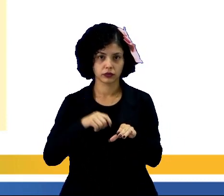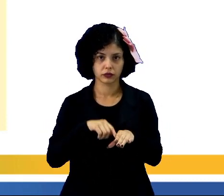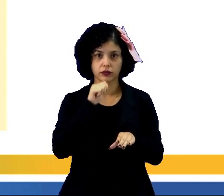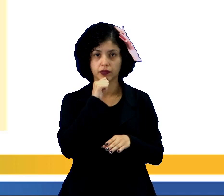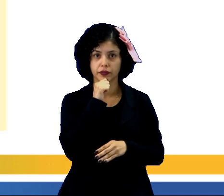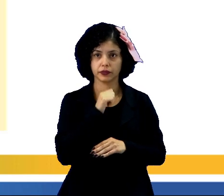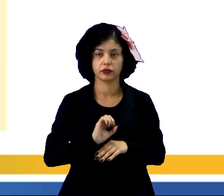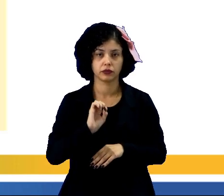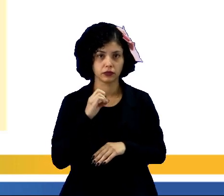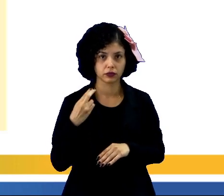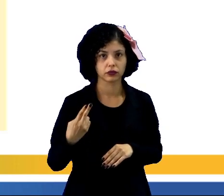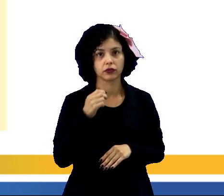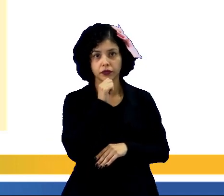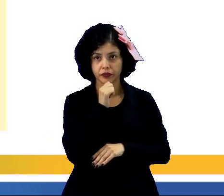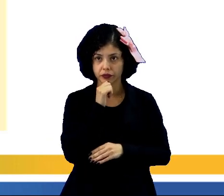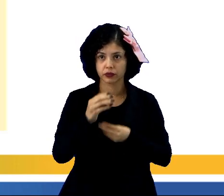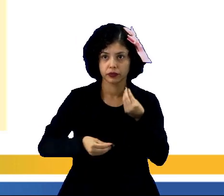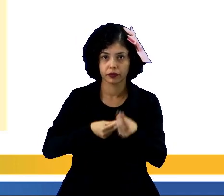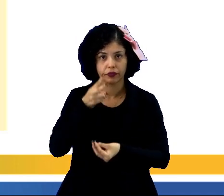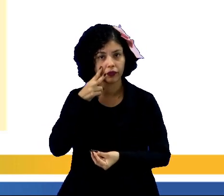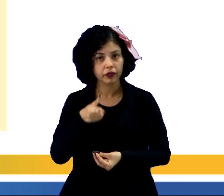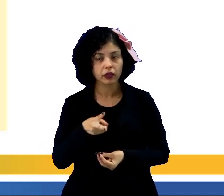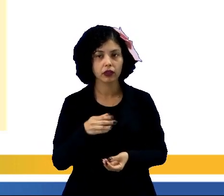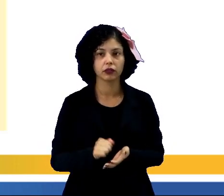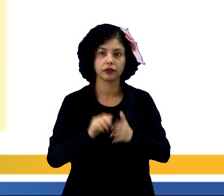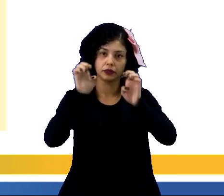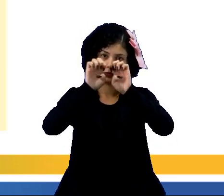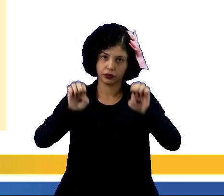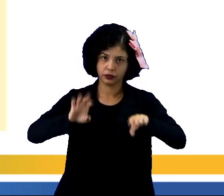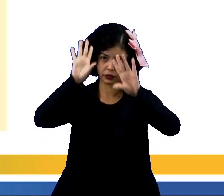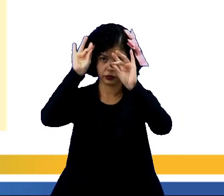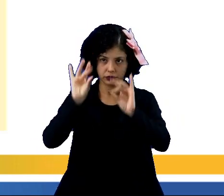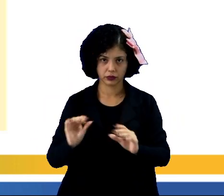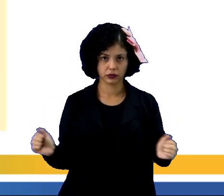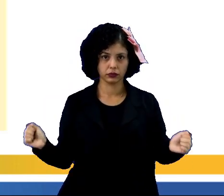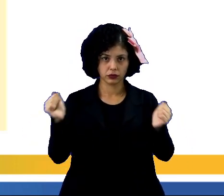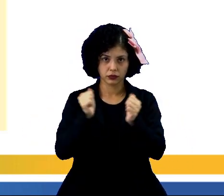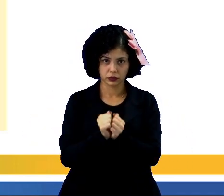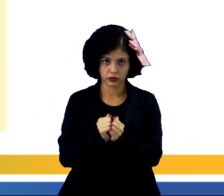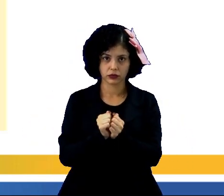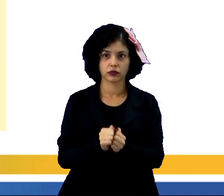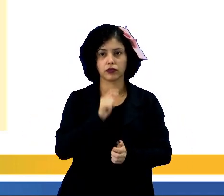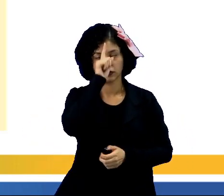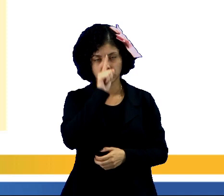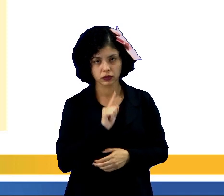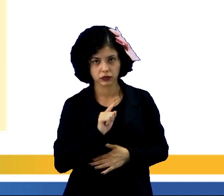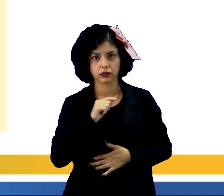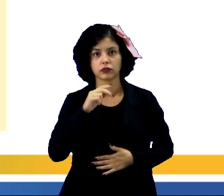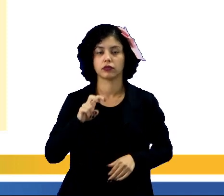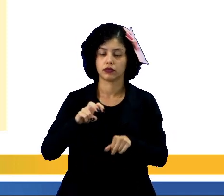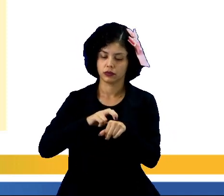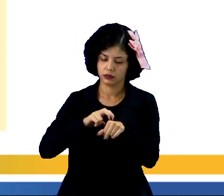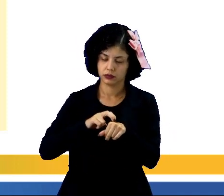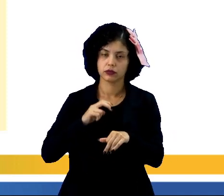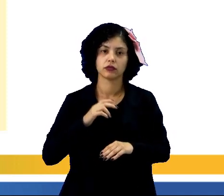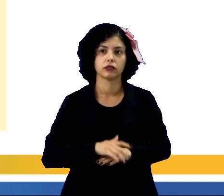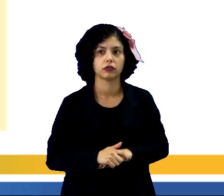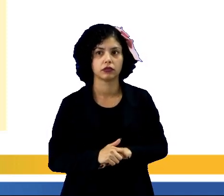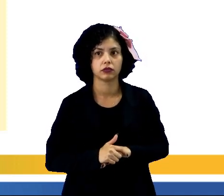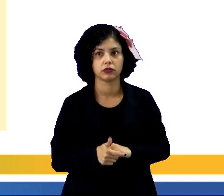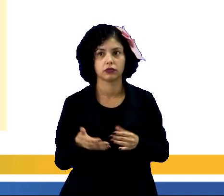fecundação. Ou seja, como vocês podem ver aí no esquema, juntando amarelas puras com amarelas